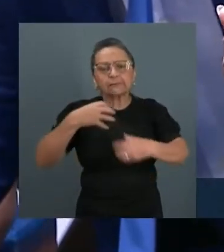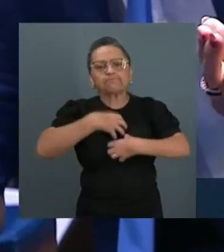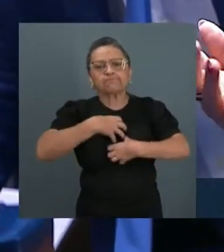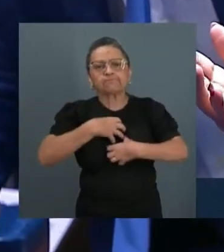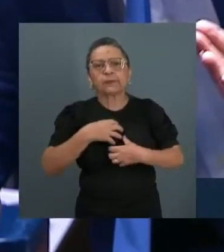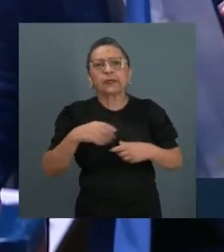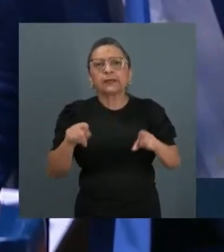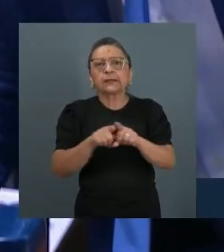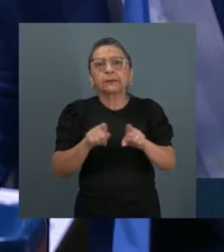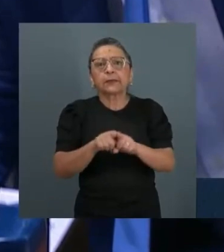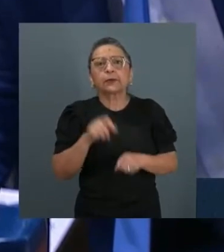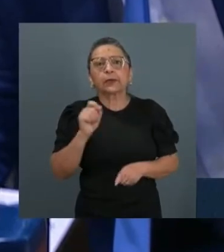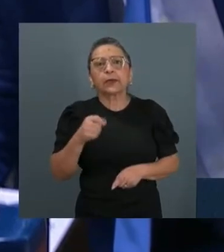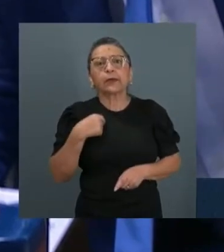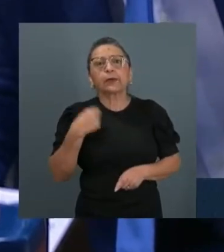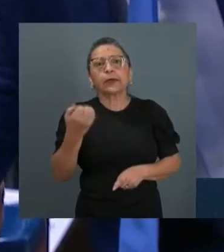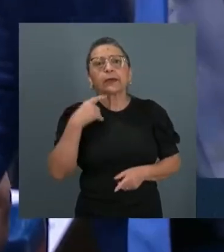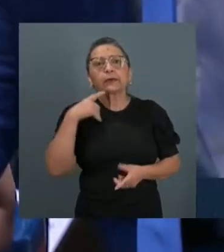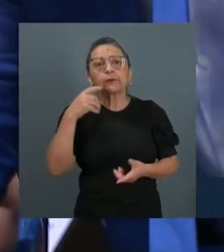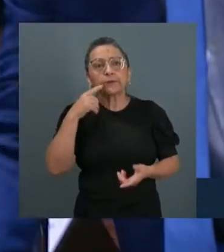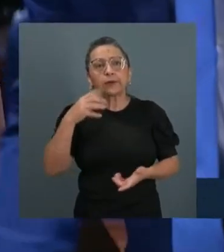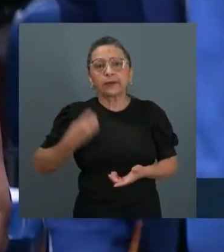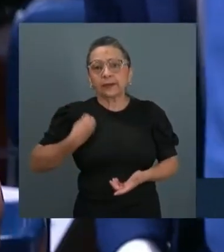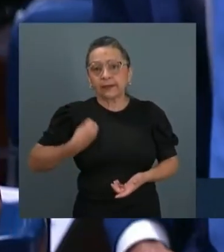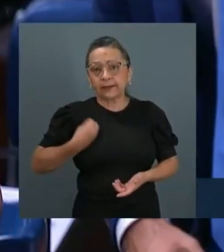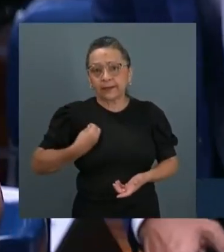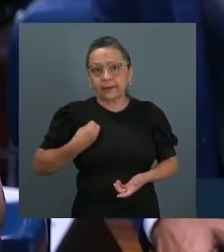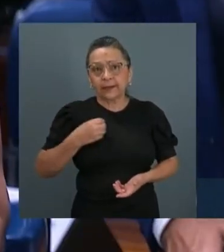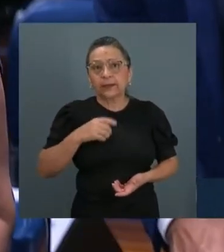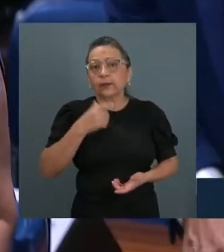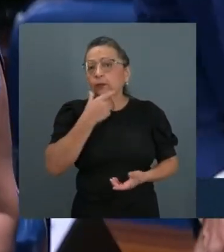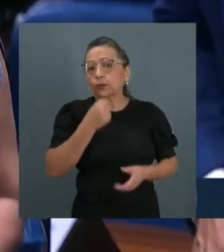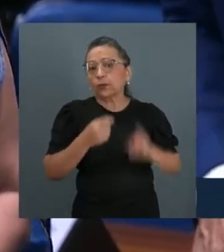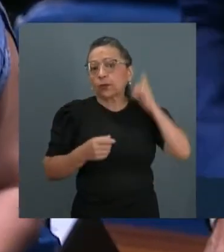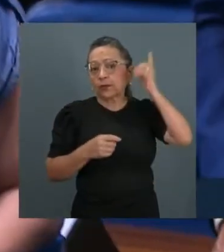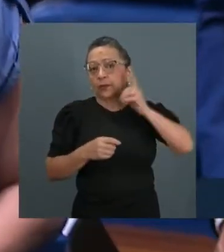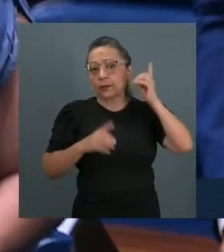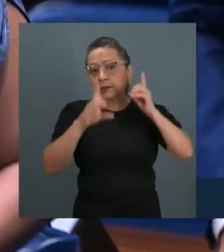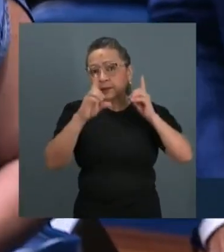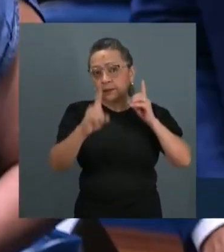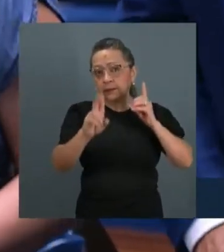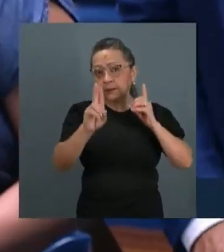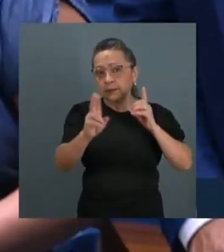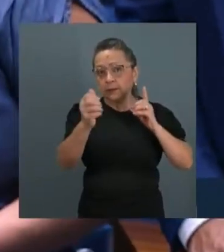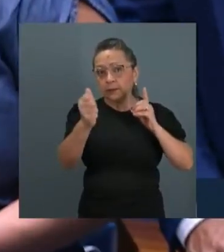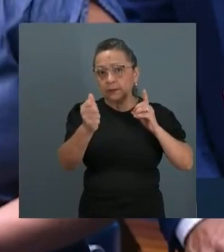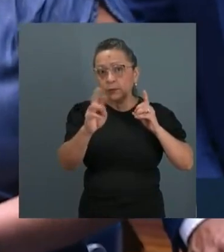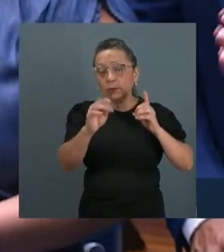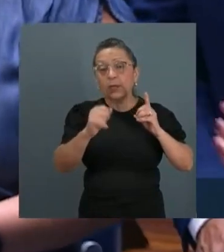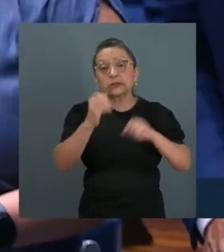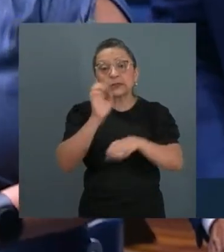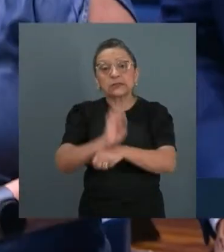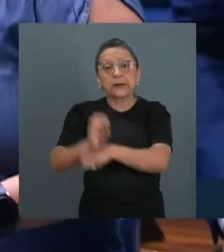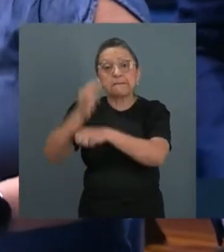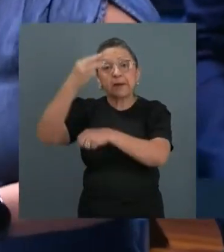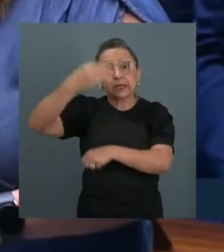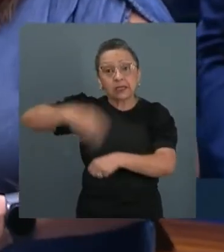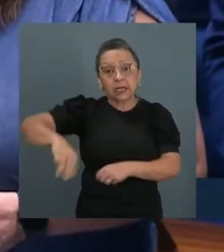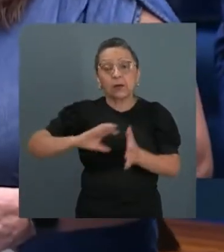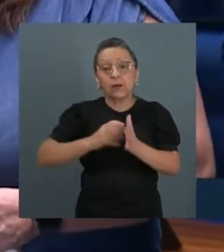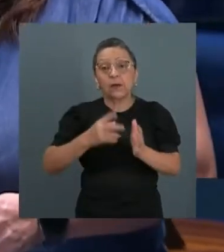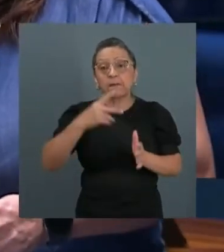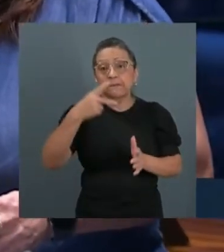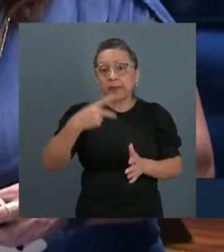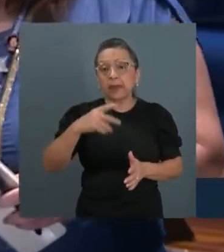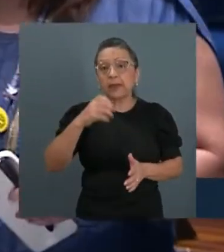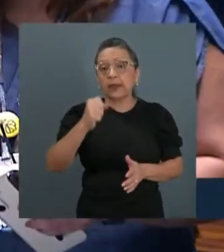Inclusive, senador Cleitinho, eu quero registrar aqui a presença do deputado Duarte, Maranhão, PSB, mas é do B do